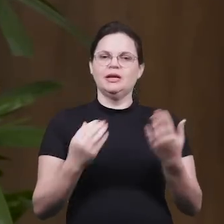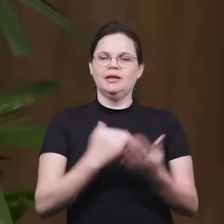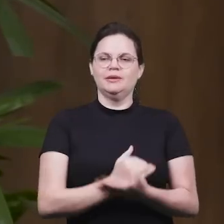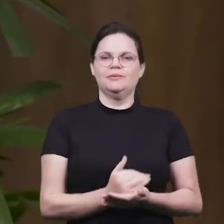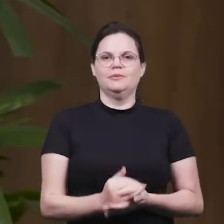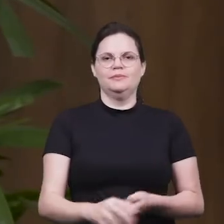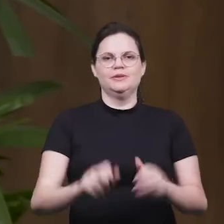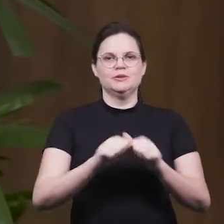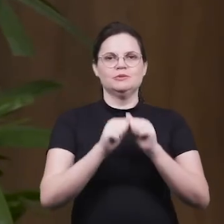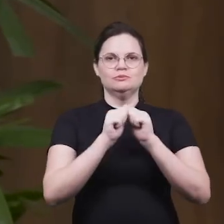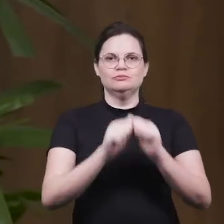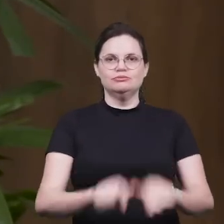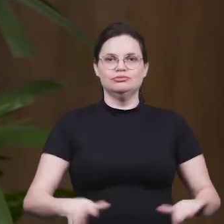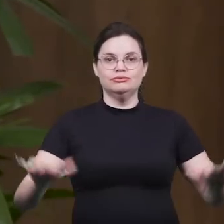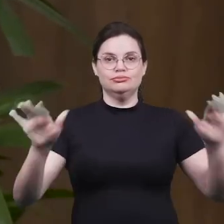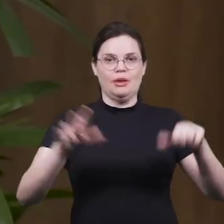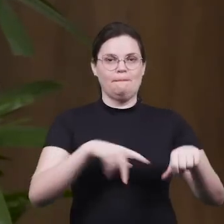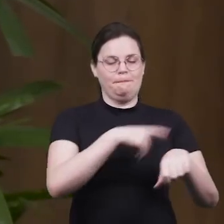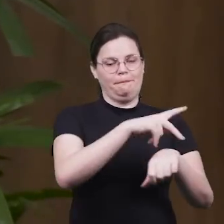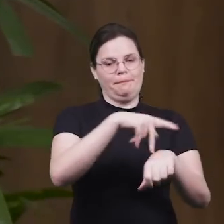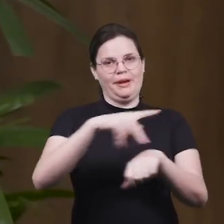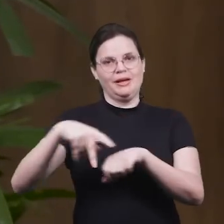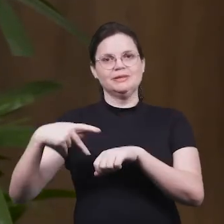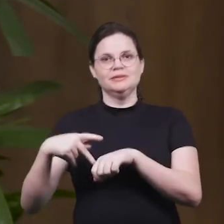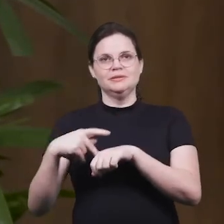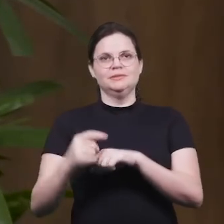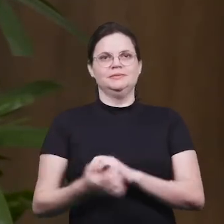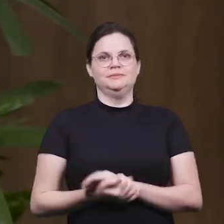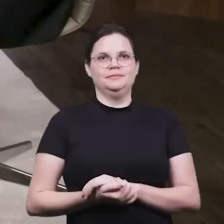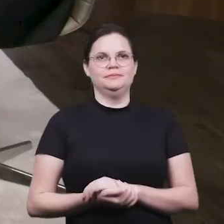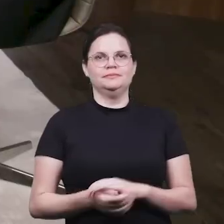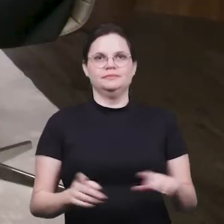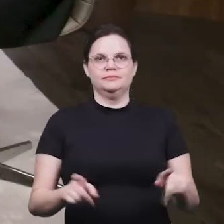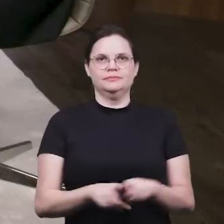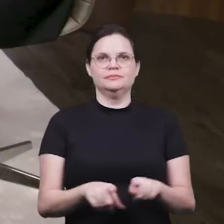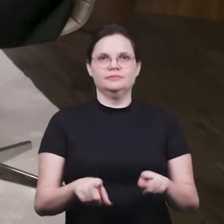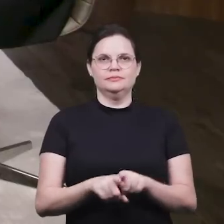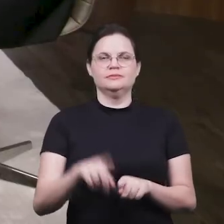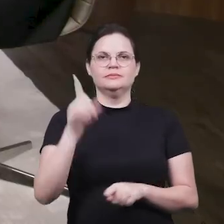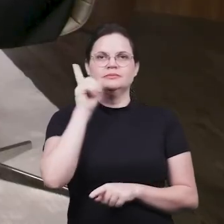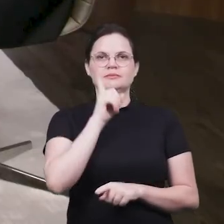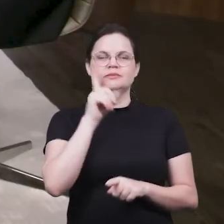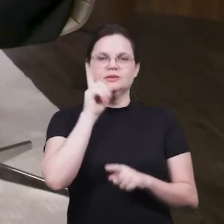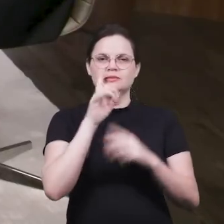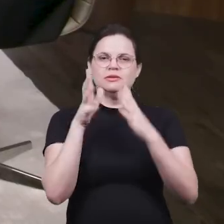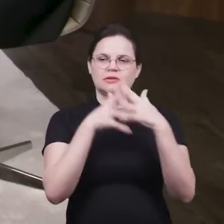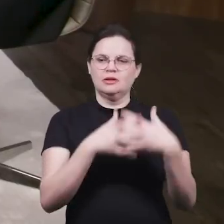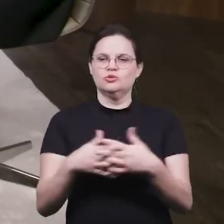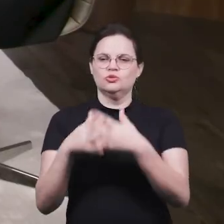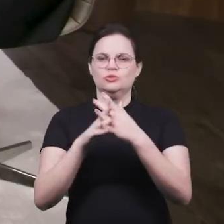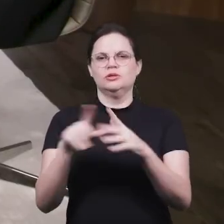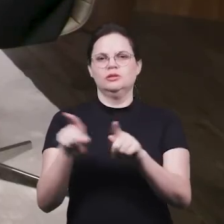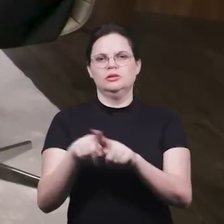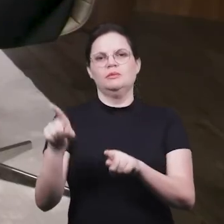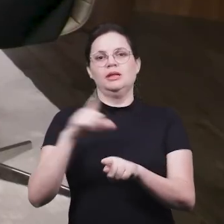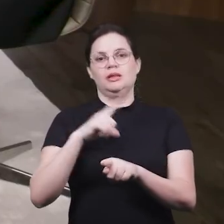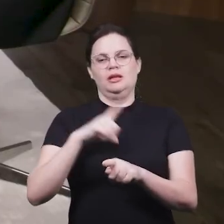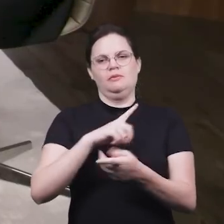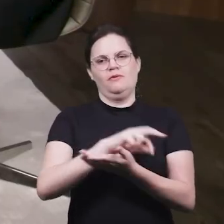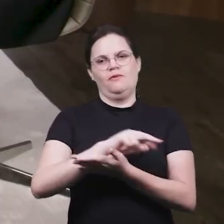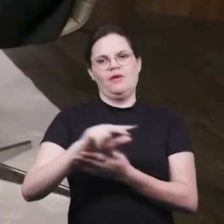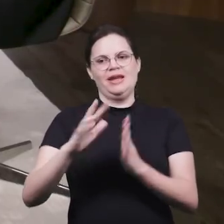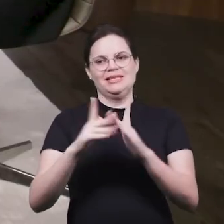espalhou por esses países, depois o Senhor mandou-nos para os Estados Unidos. Também temos hoje várias igrejas de língua